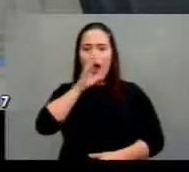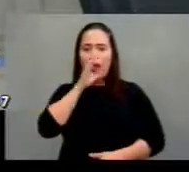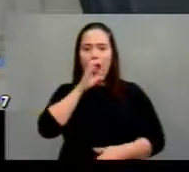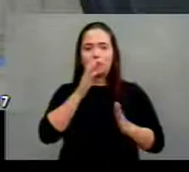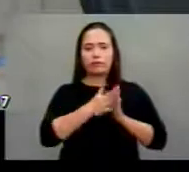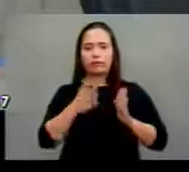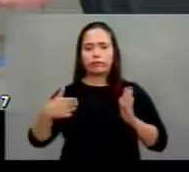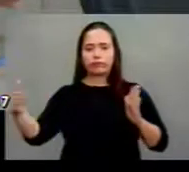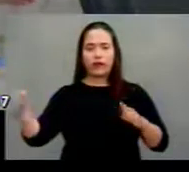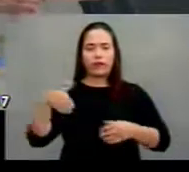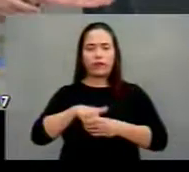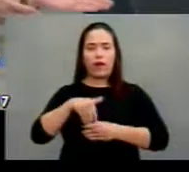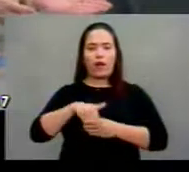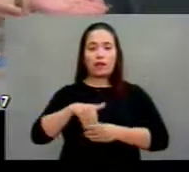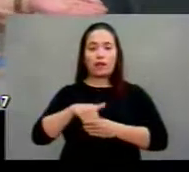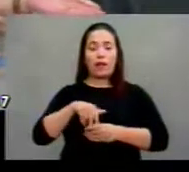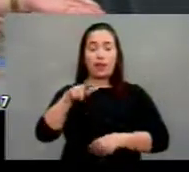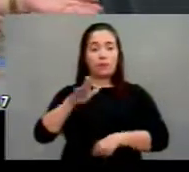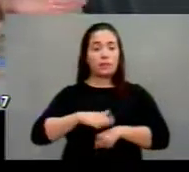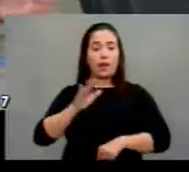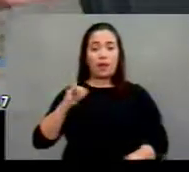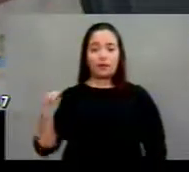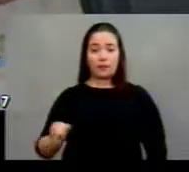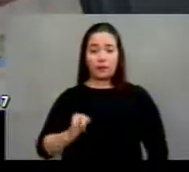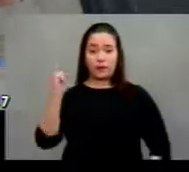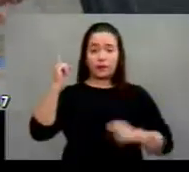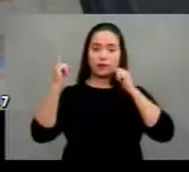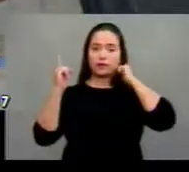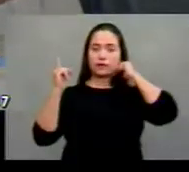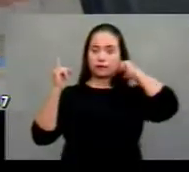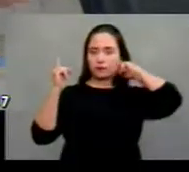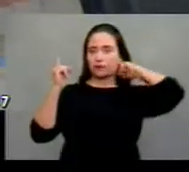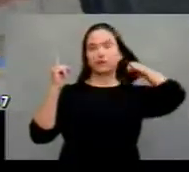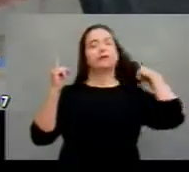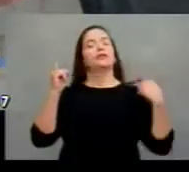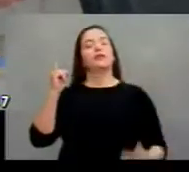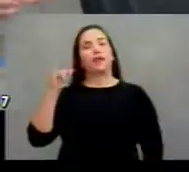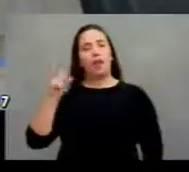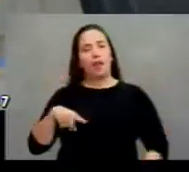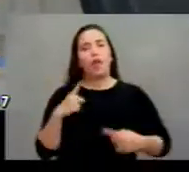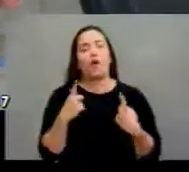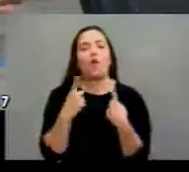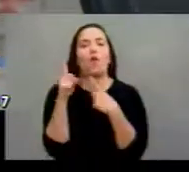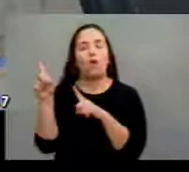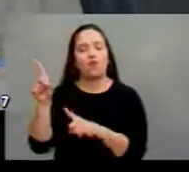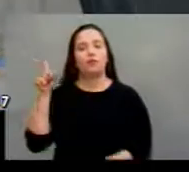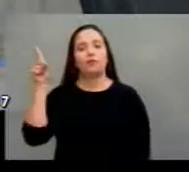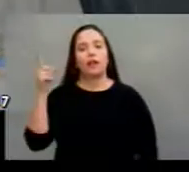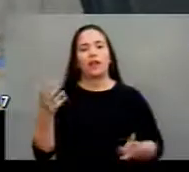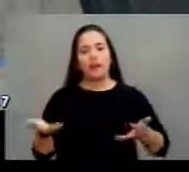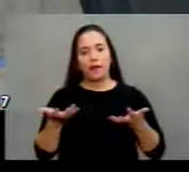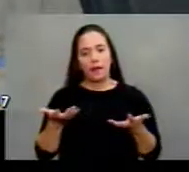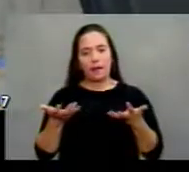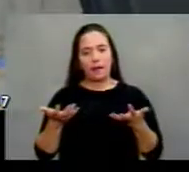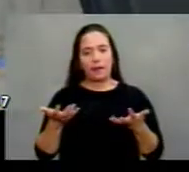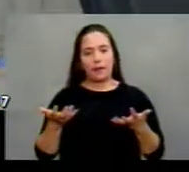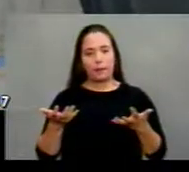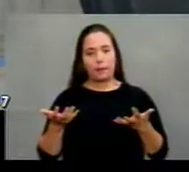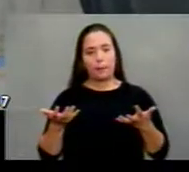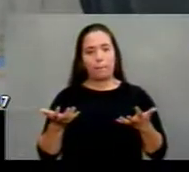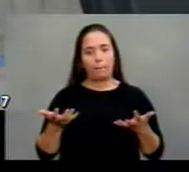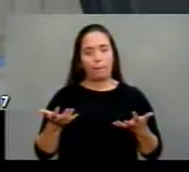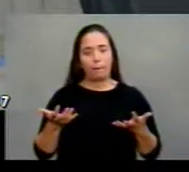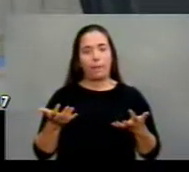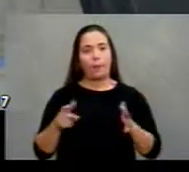a essa mais importante votação, que eu entendo que é para esclarecer